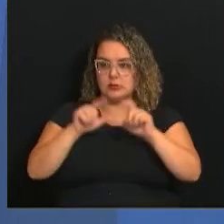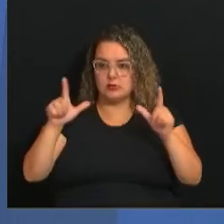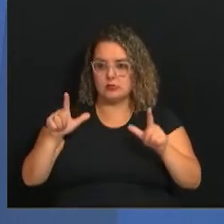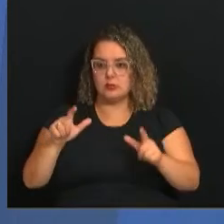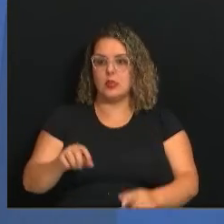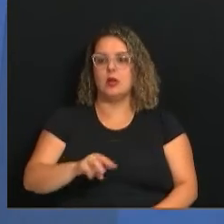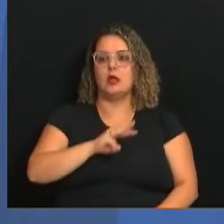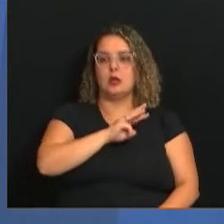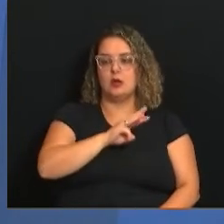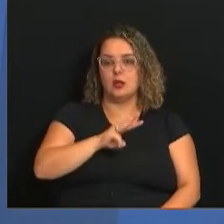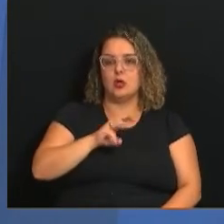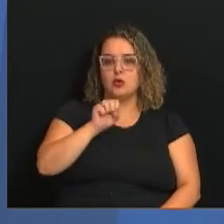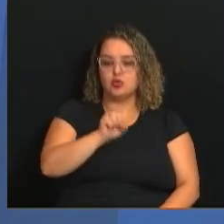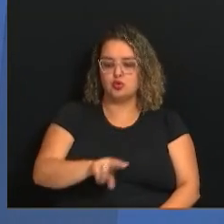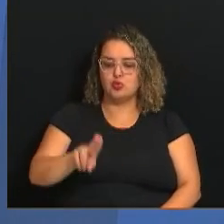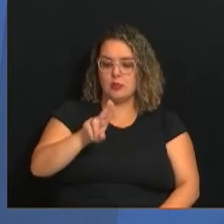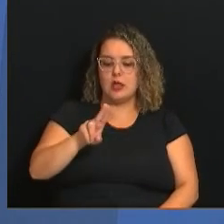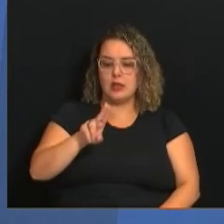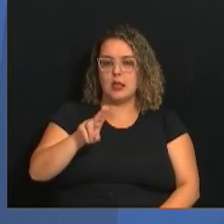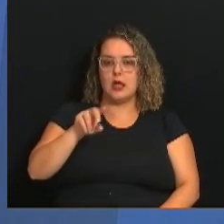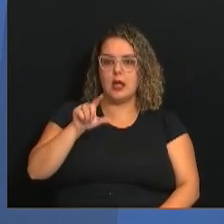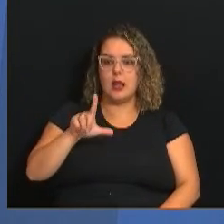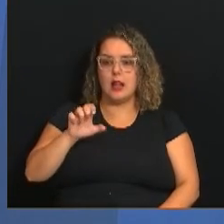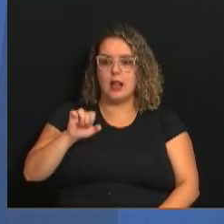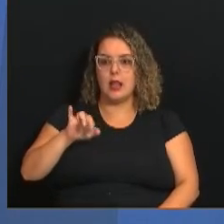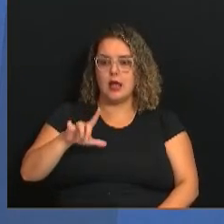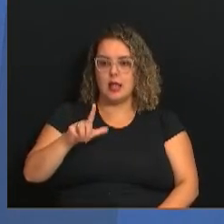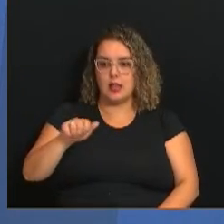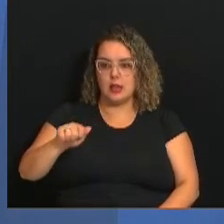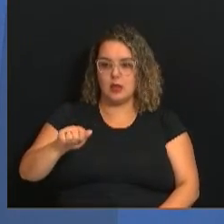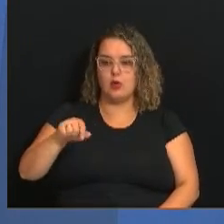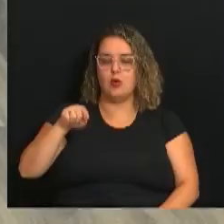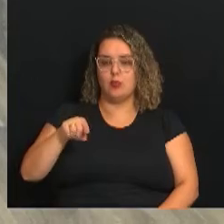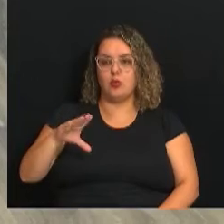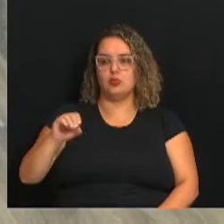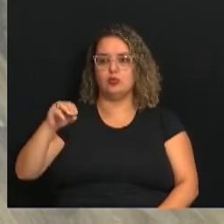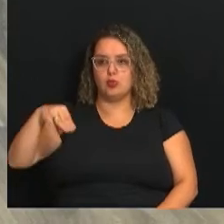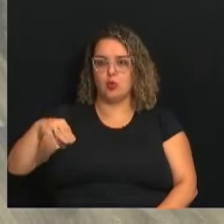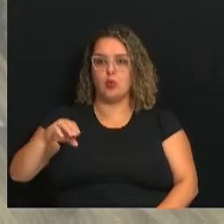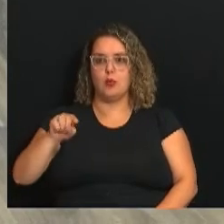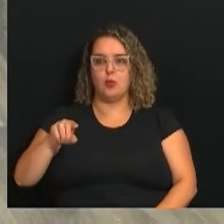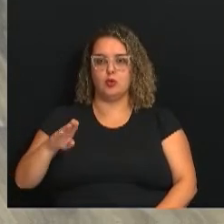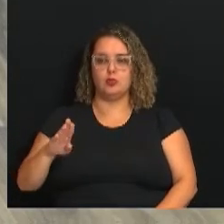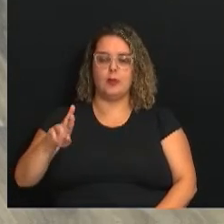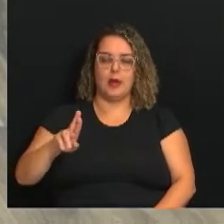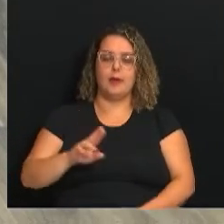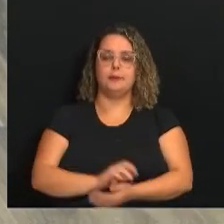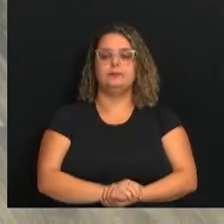nesta quarta-feira. As inscrições e todas as regras deste leilão você encontra no